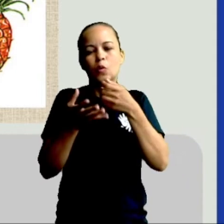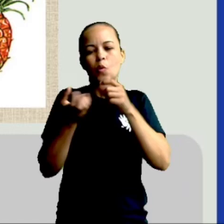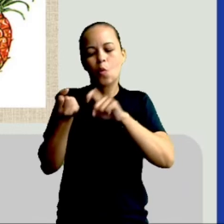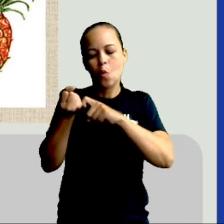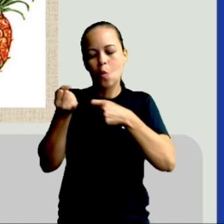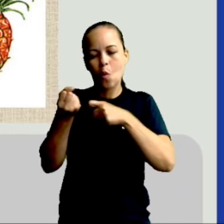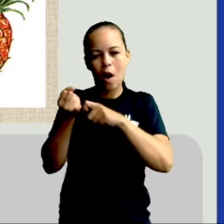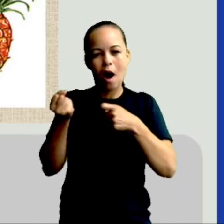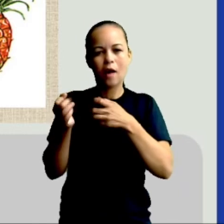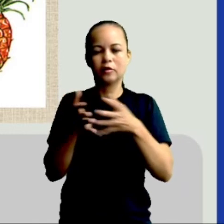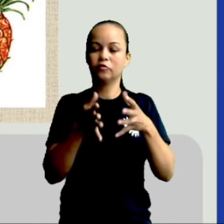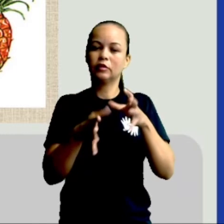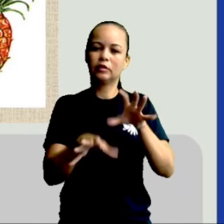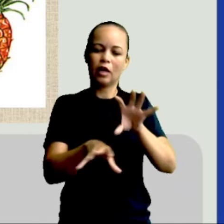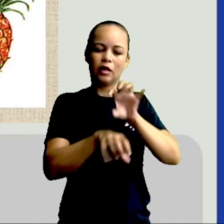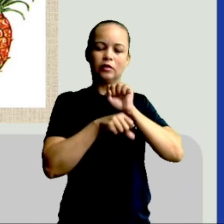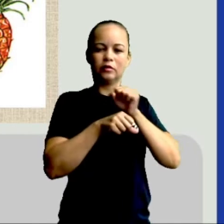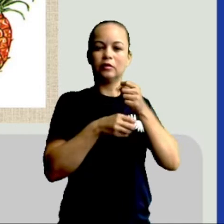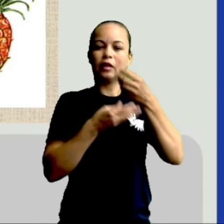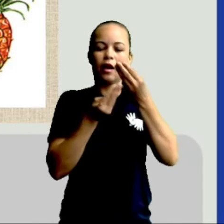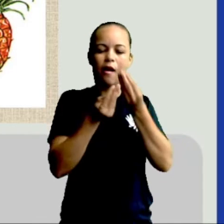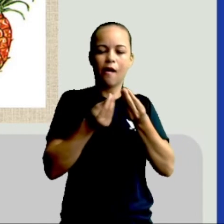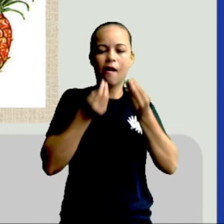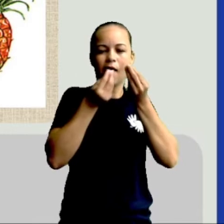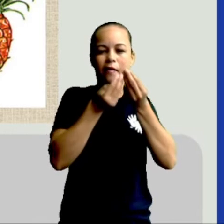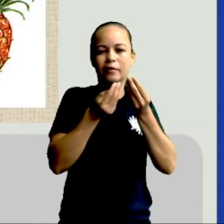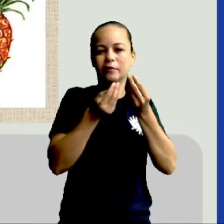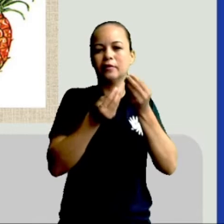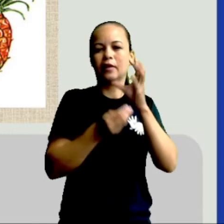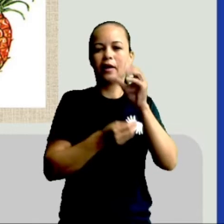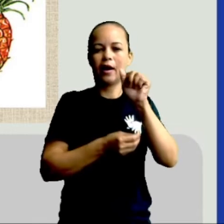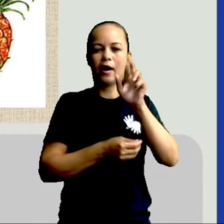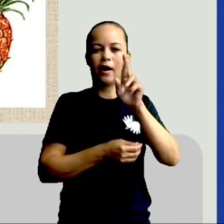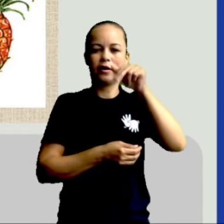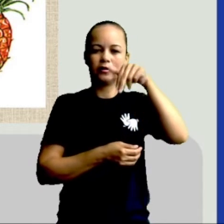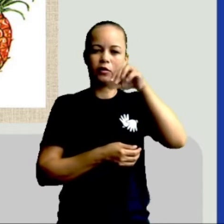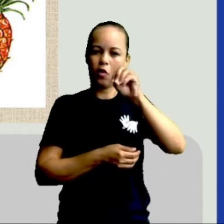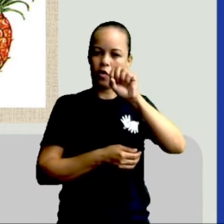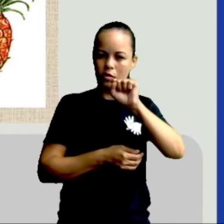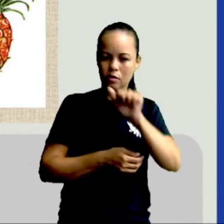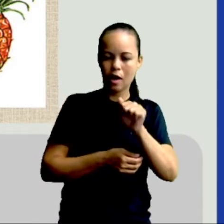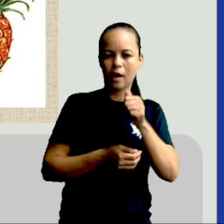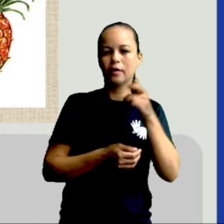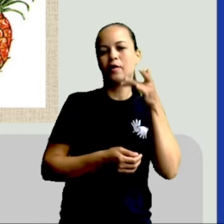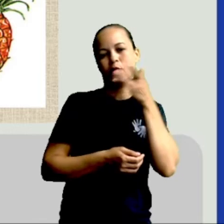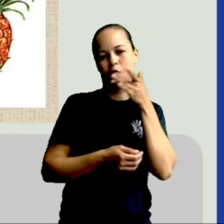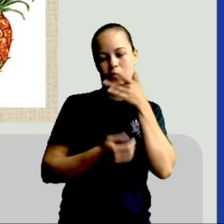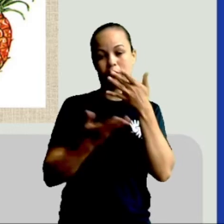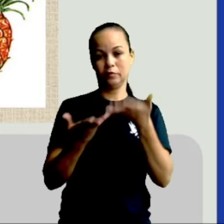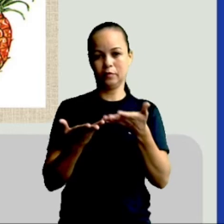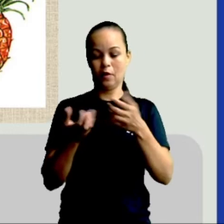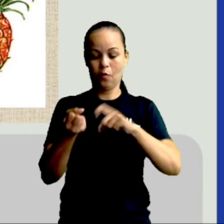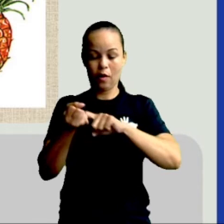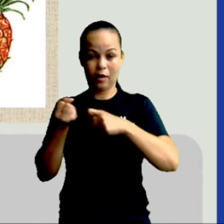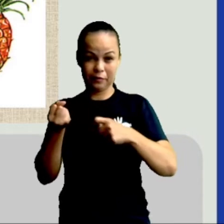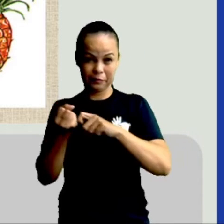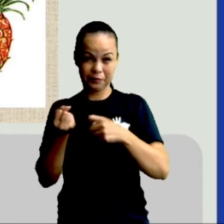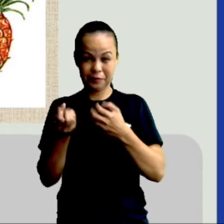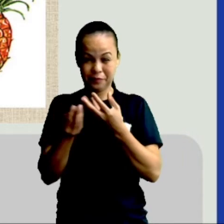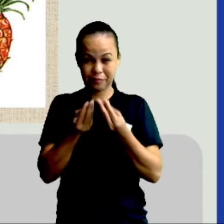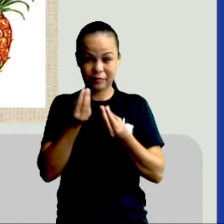mais nada menos do que consumindo uma estrutura carnosa, claro, com certeza, gostosa. E às vezes no caju nem tanto, porque às vezes o